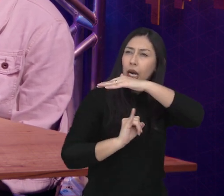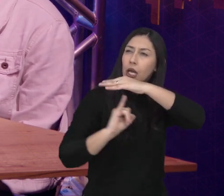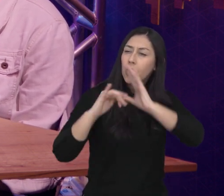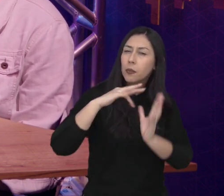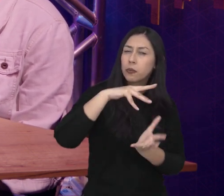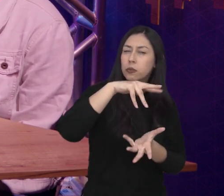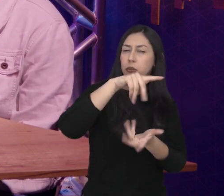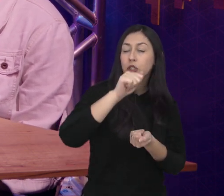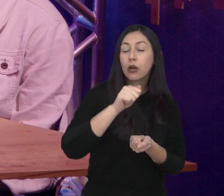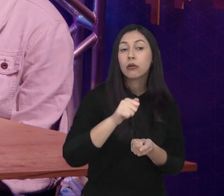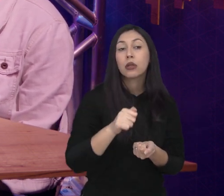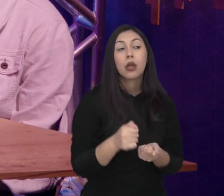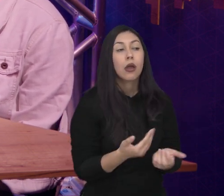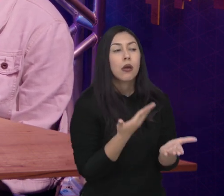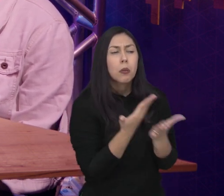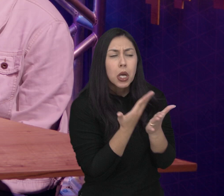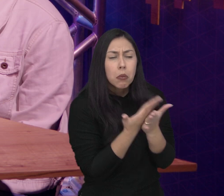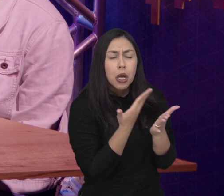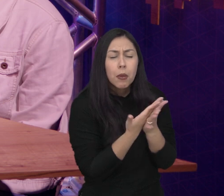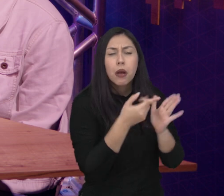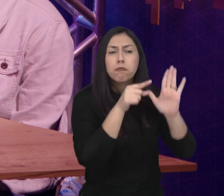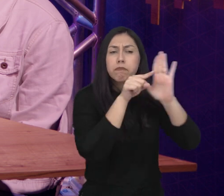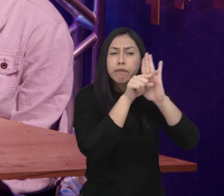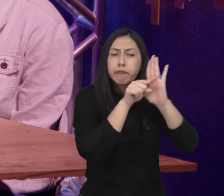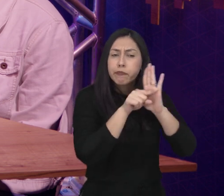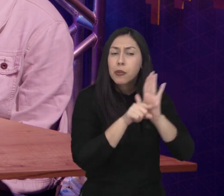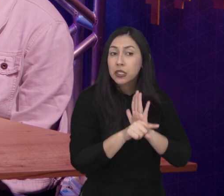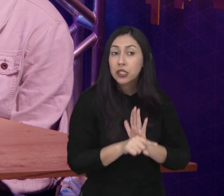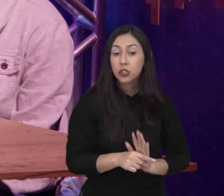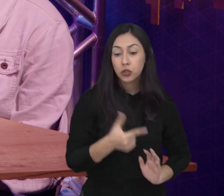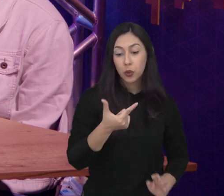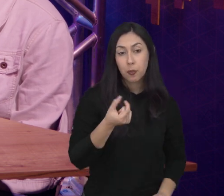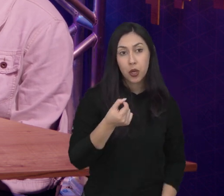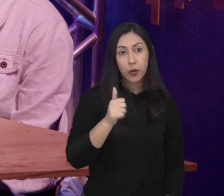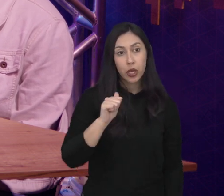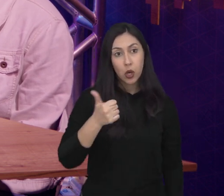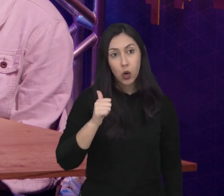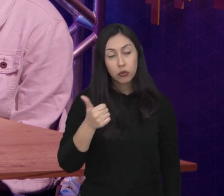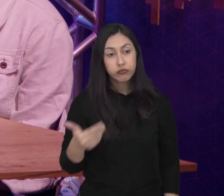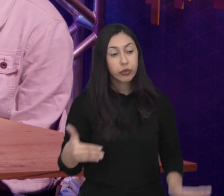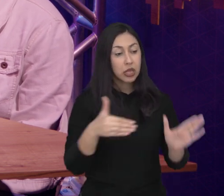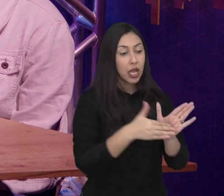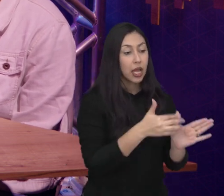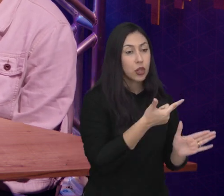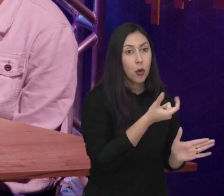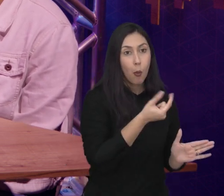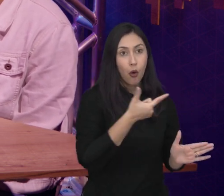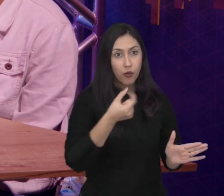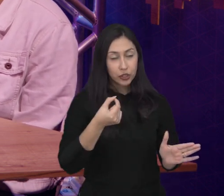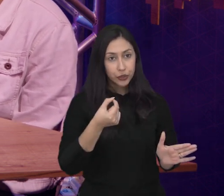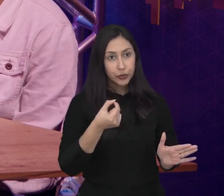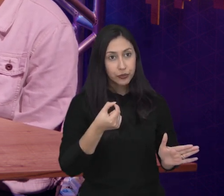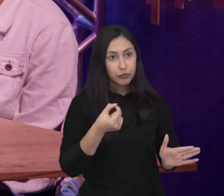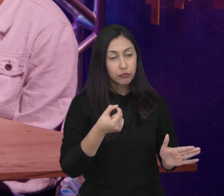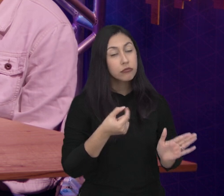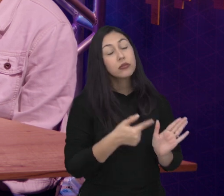que fez um estudo, então, entre essa década, né, de 2011 até 2020, que